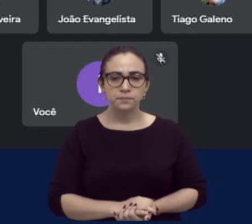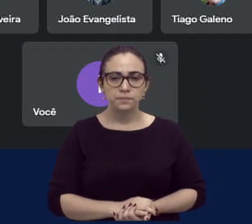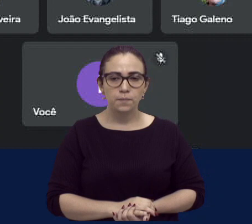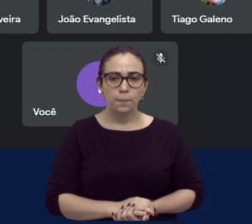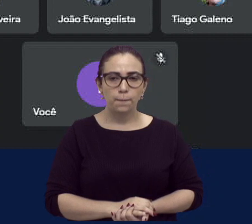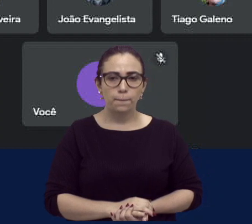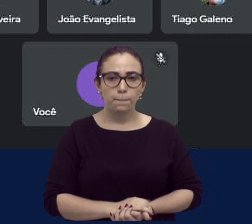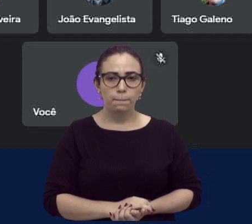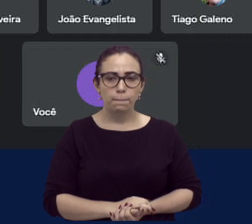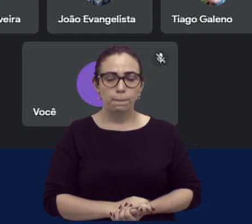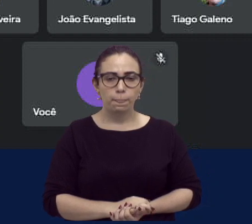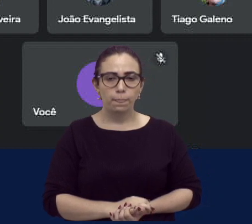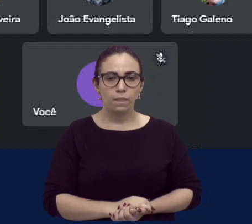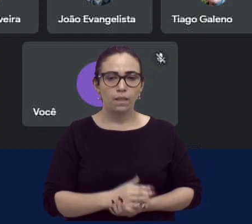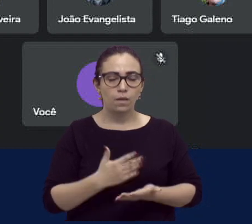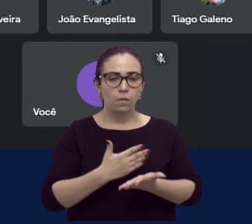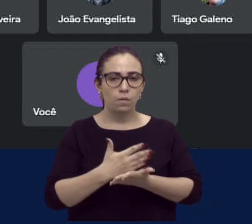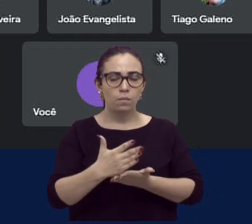começou a murchar.